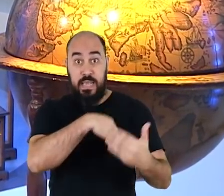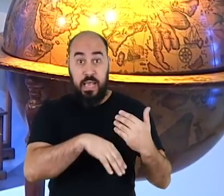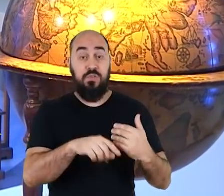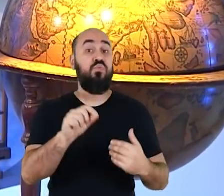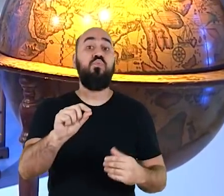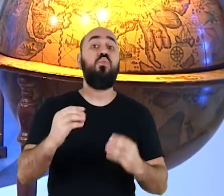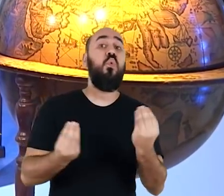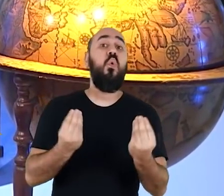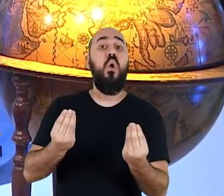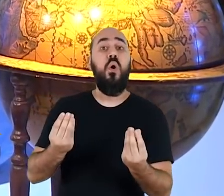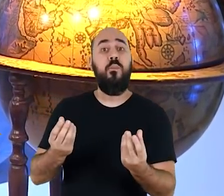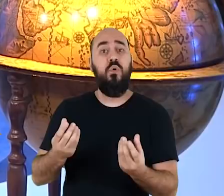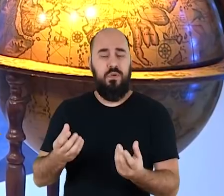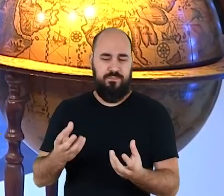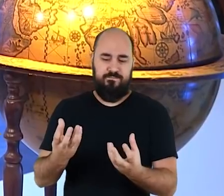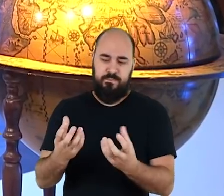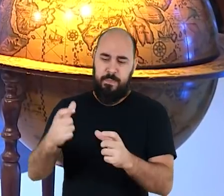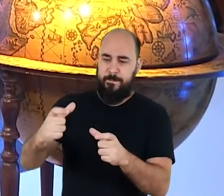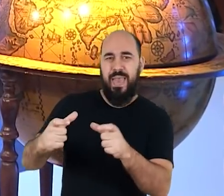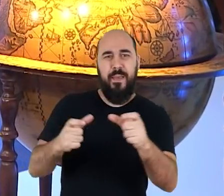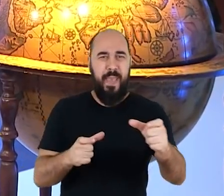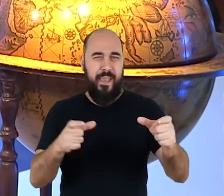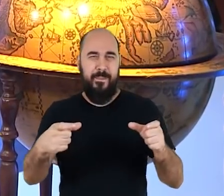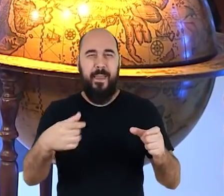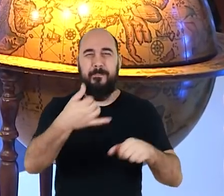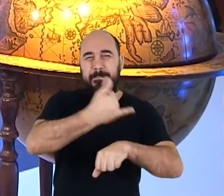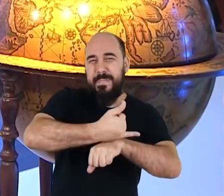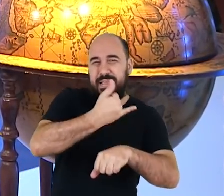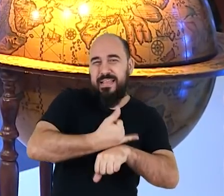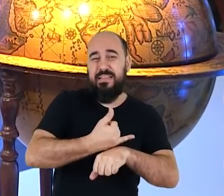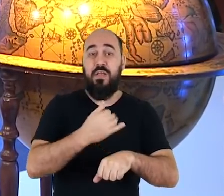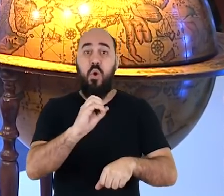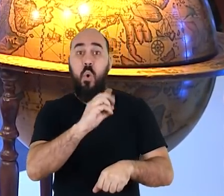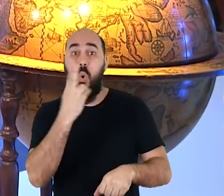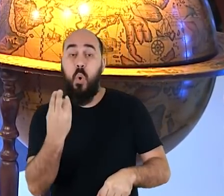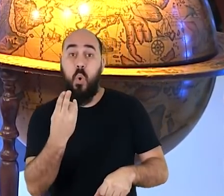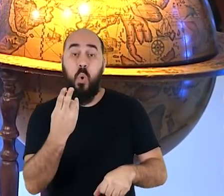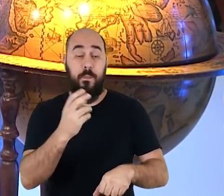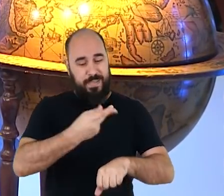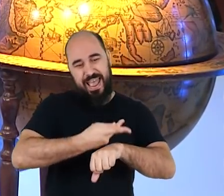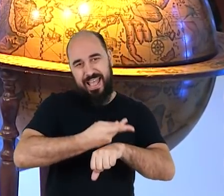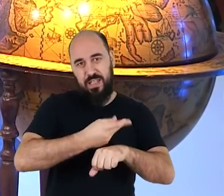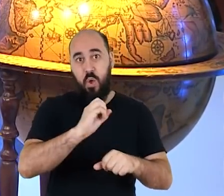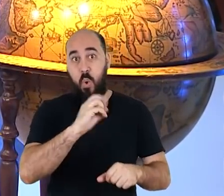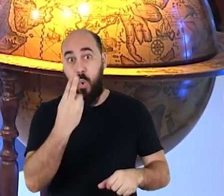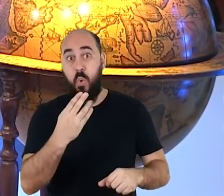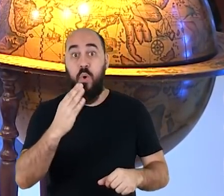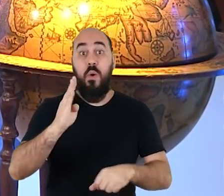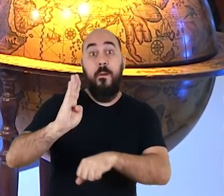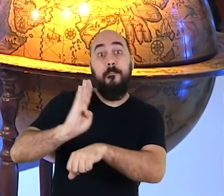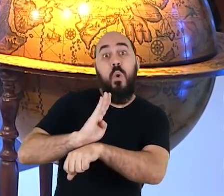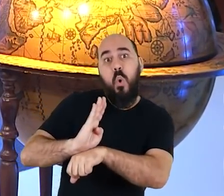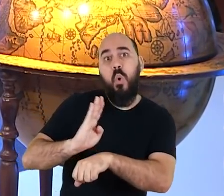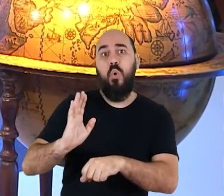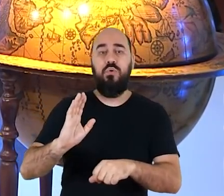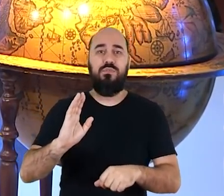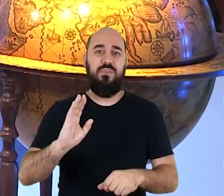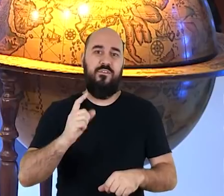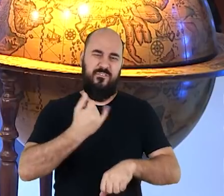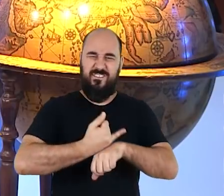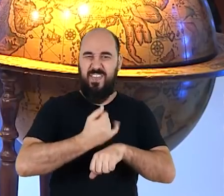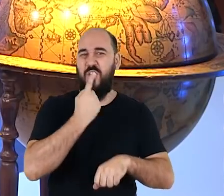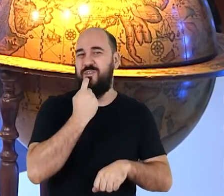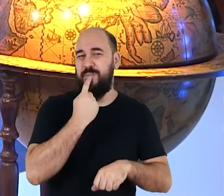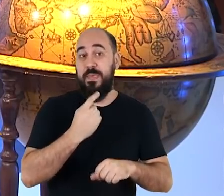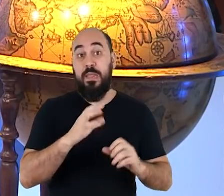de pedaços de prata ou de bronze, e agora nós podemos então acompanhar um pouquinho mais a evolução dessa